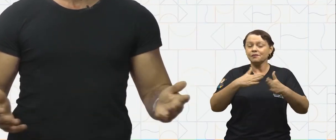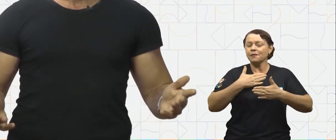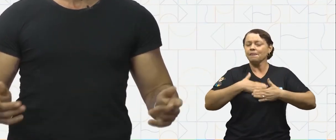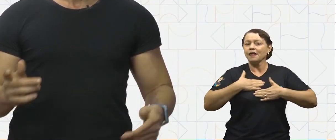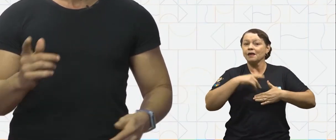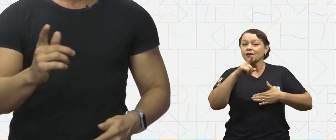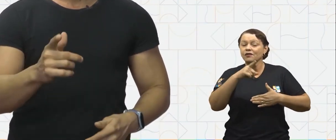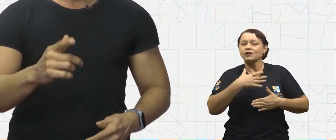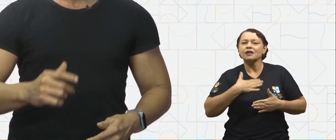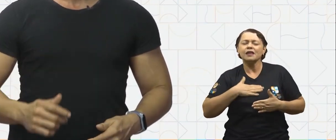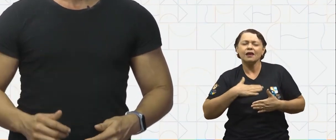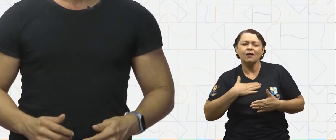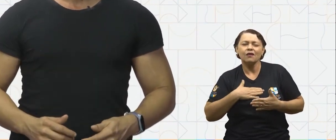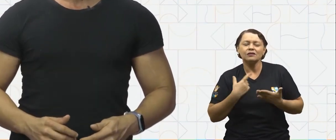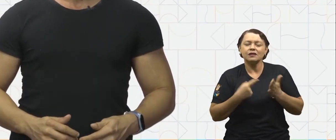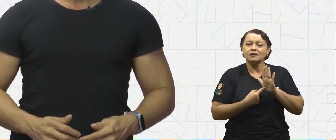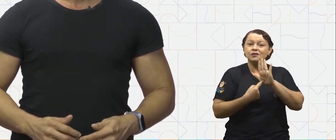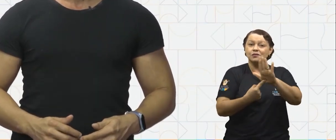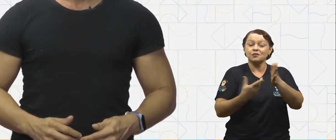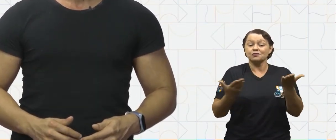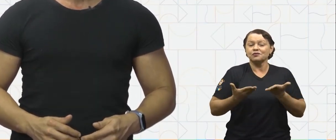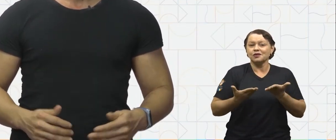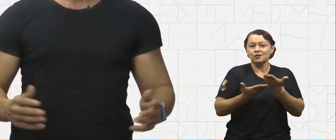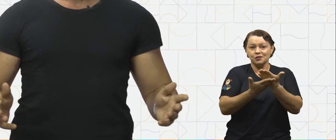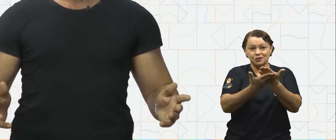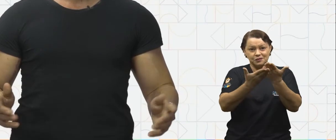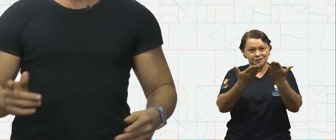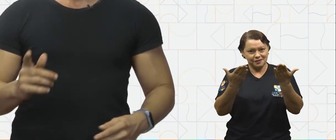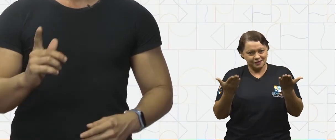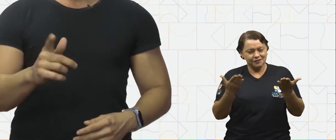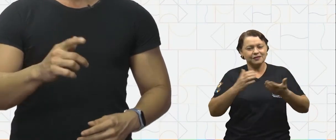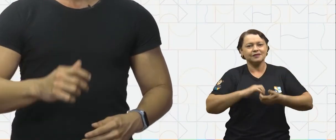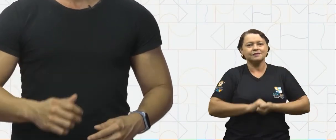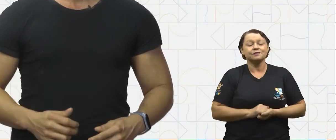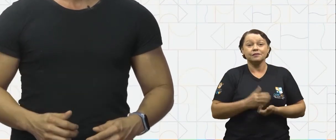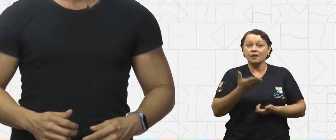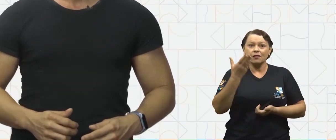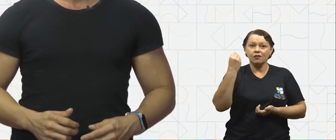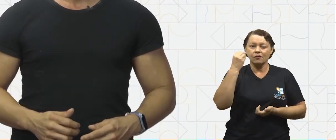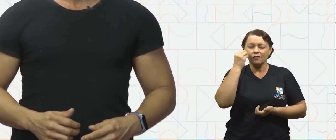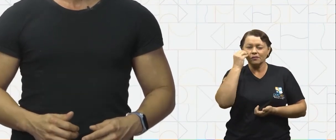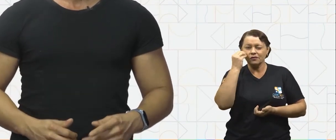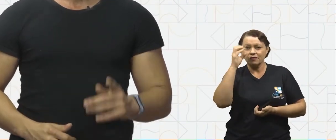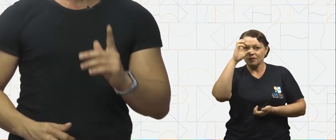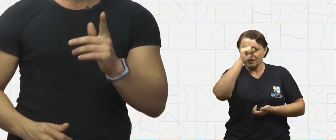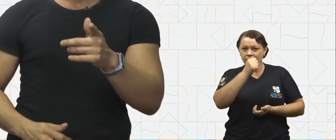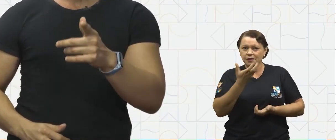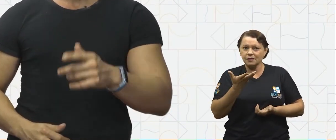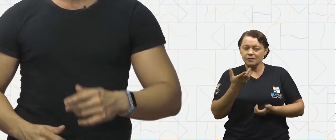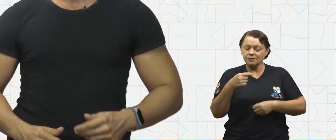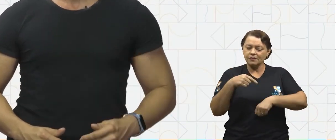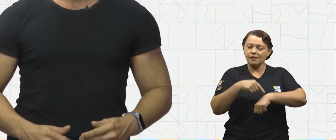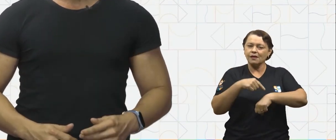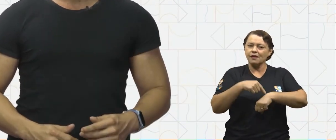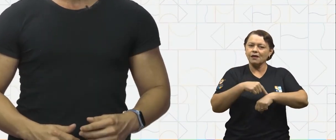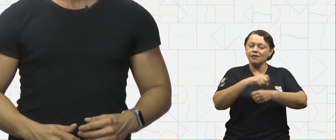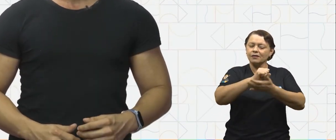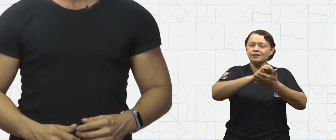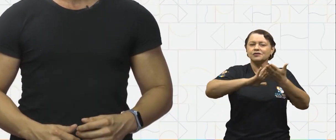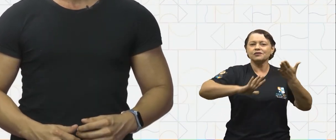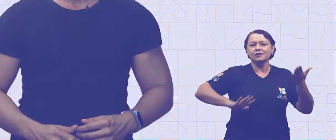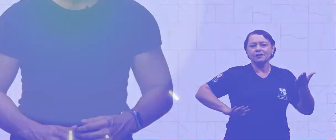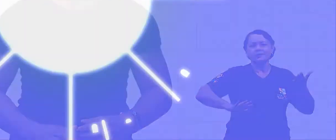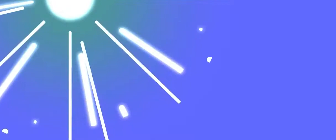tenha gostado dessas que apresentei aqui para você hoje. Então, vamos testar nossos conhecimentos? Acompanhe comigo a hora